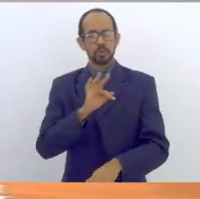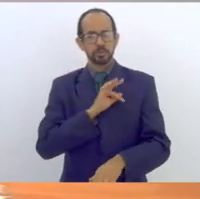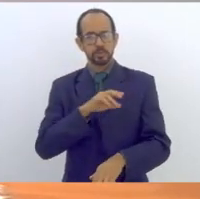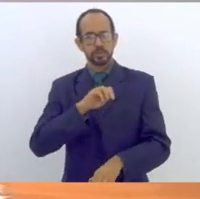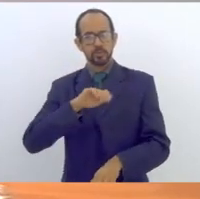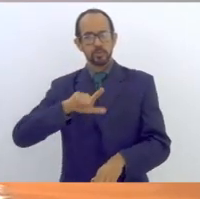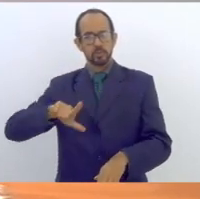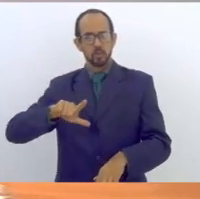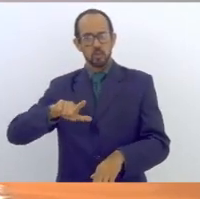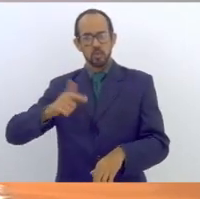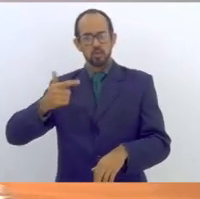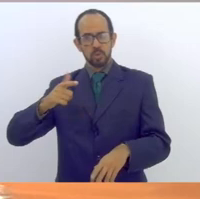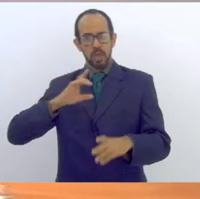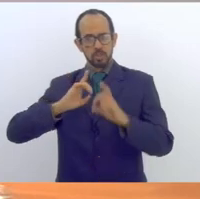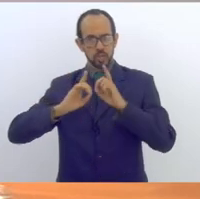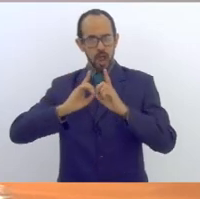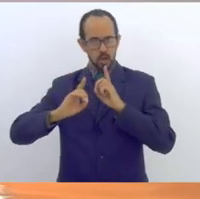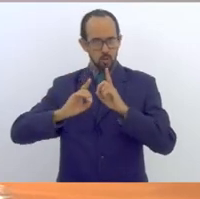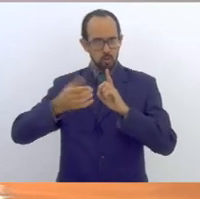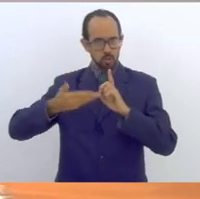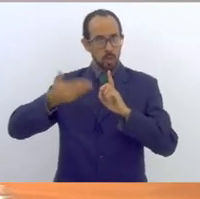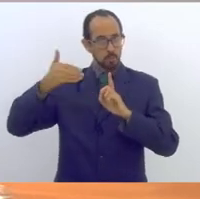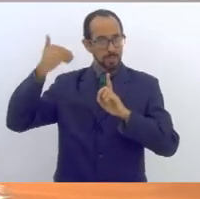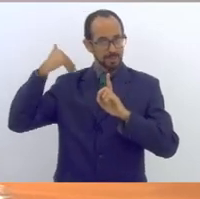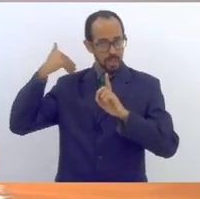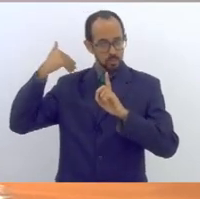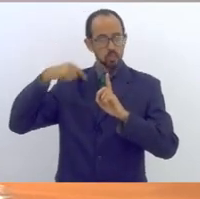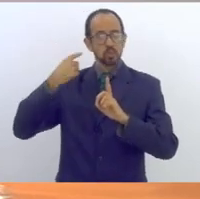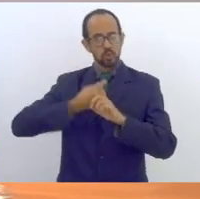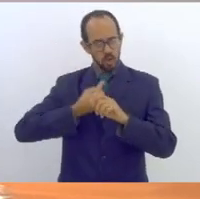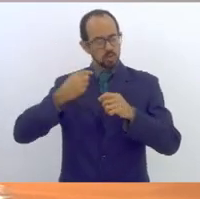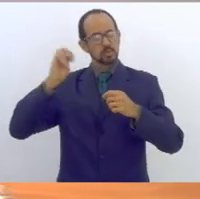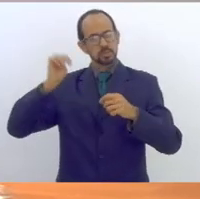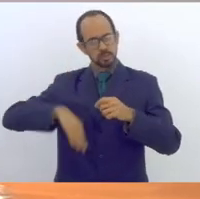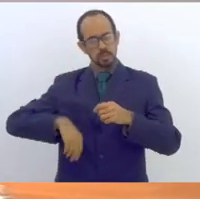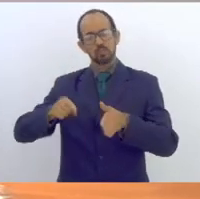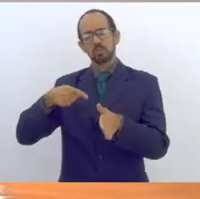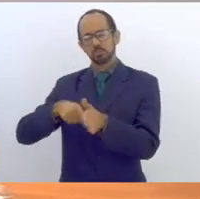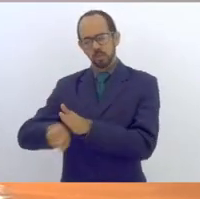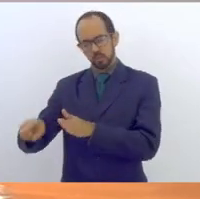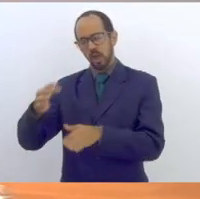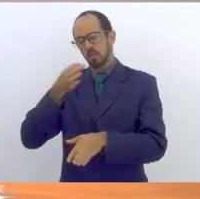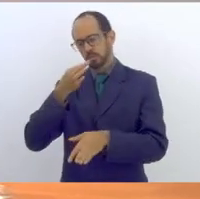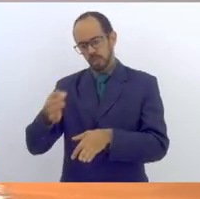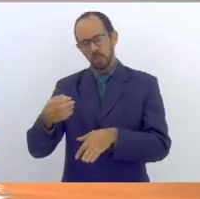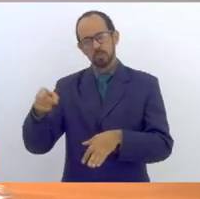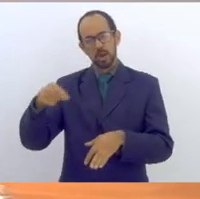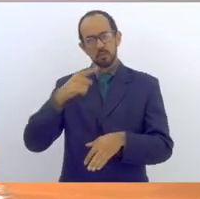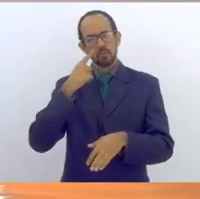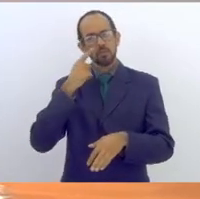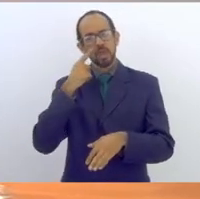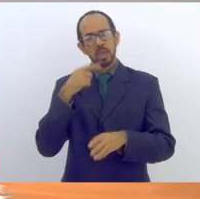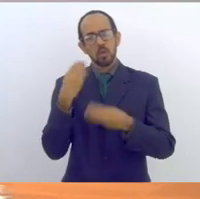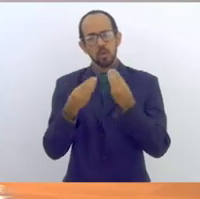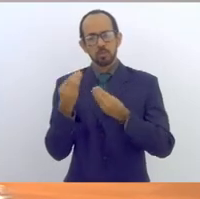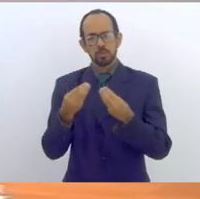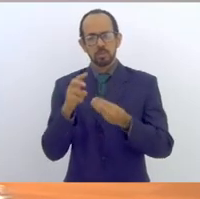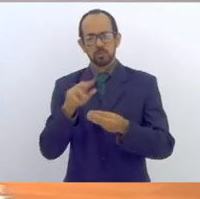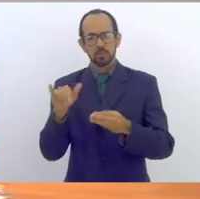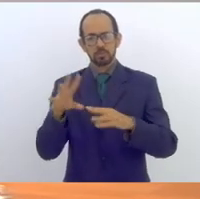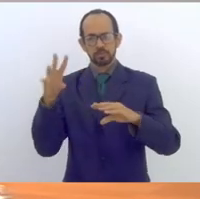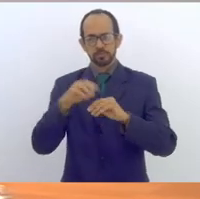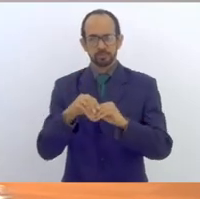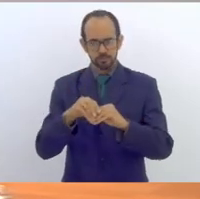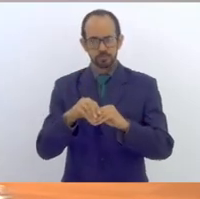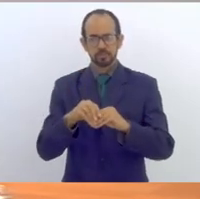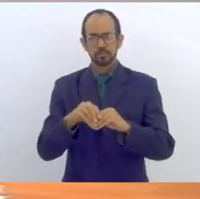faz parte do passado né então nós vamos sim submeter a opinião de vocês para ver o que vocês podem agregar no que a gente